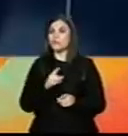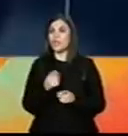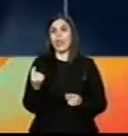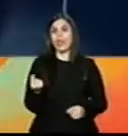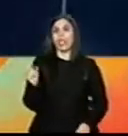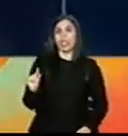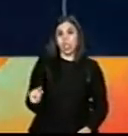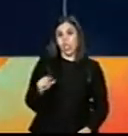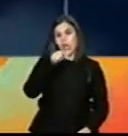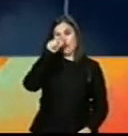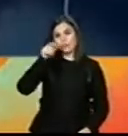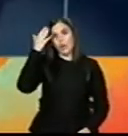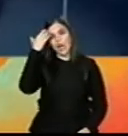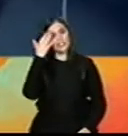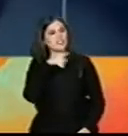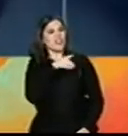barato,